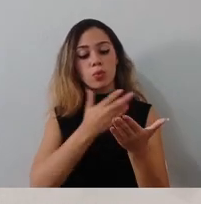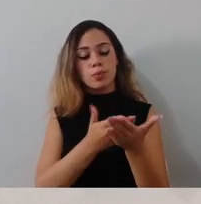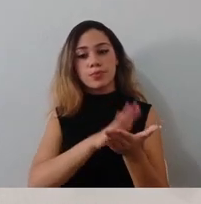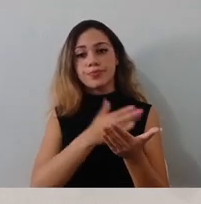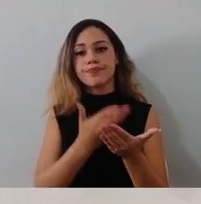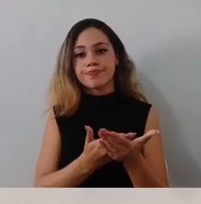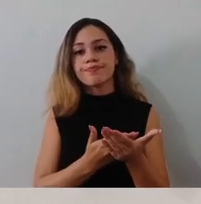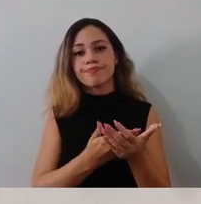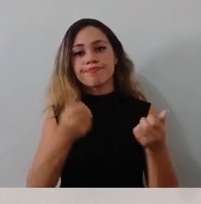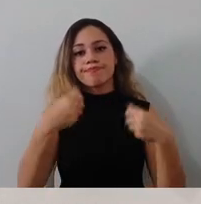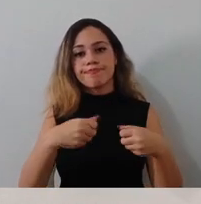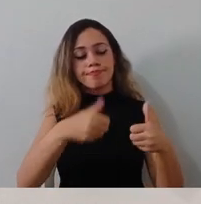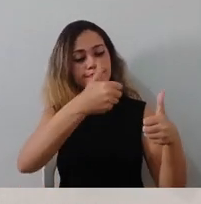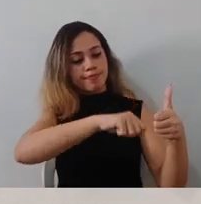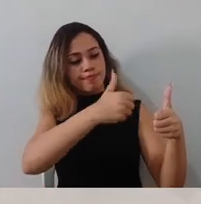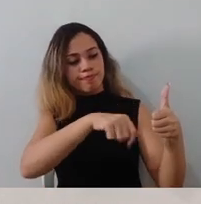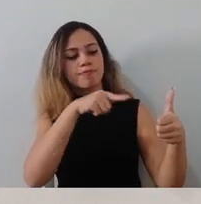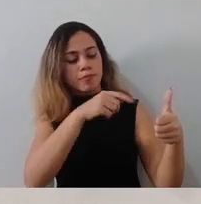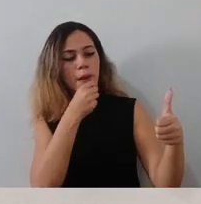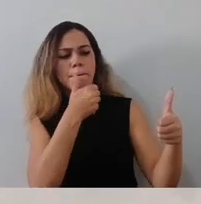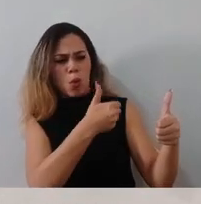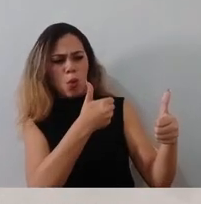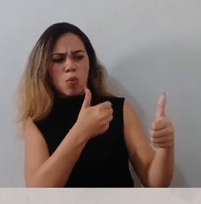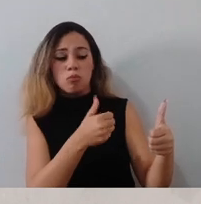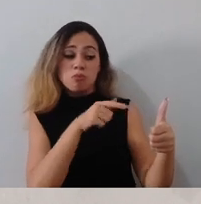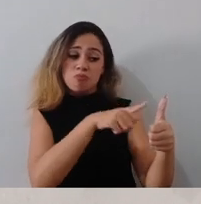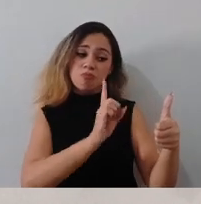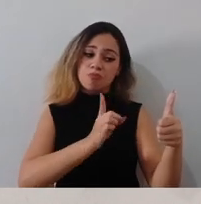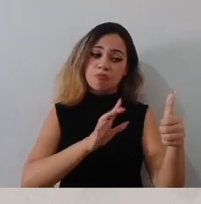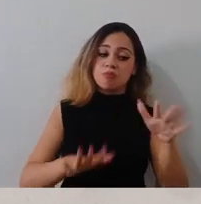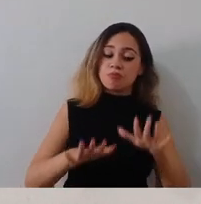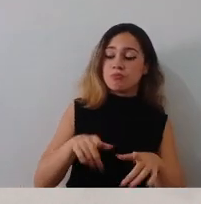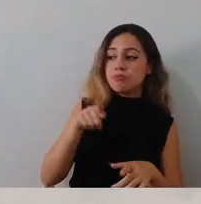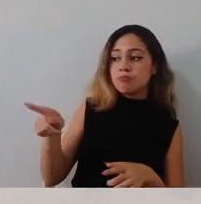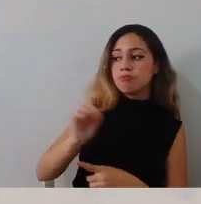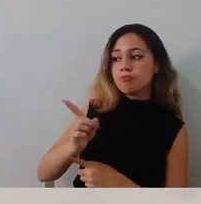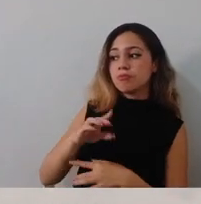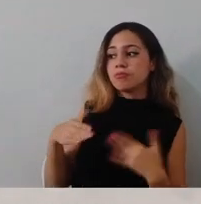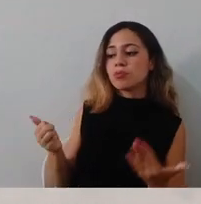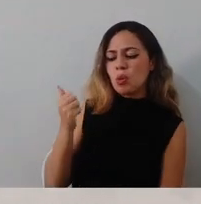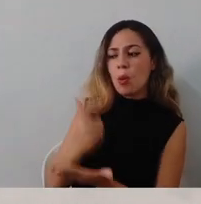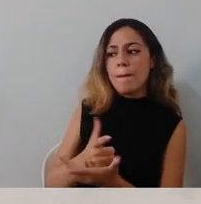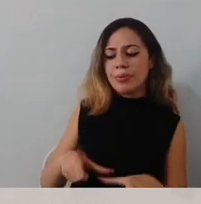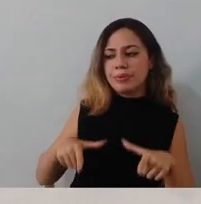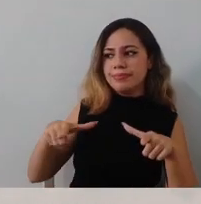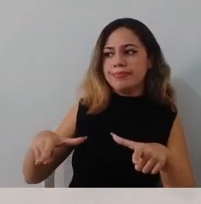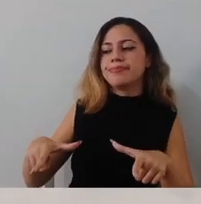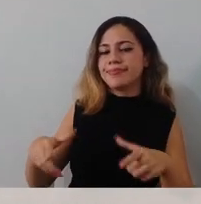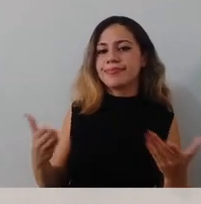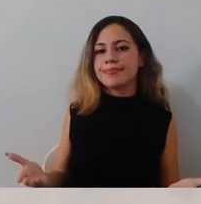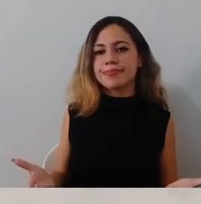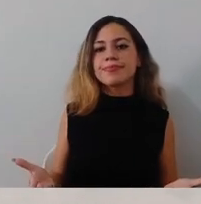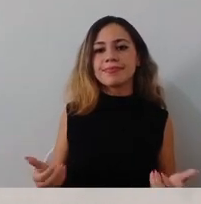de intérpretes, tradutores, para avaliar, aquele intérprete realmente é proficiente. Aquele dali não, aquele comprou o certificado